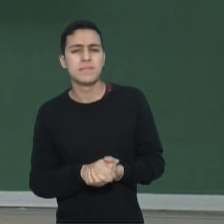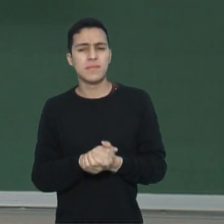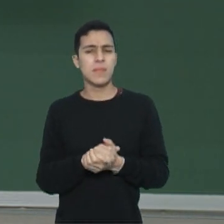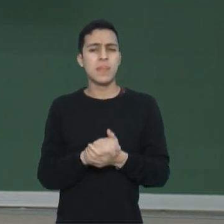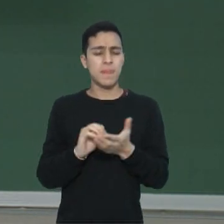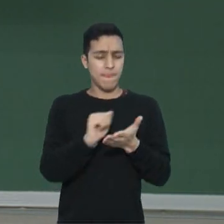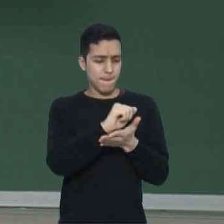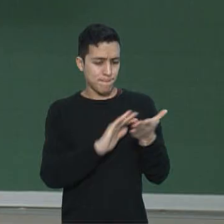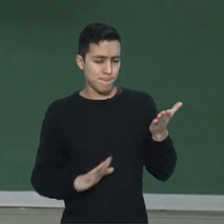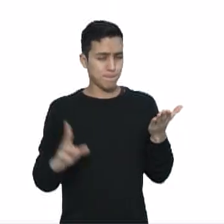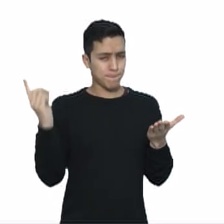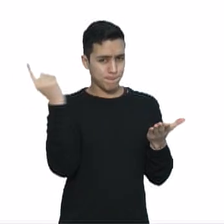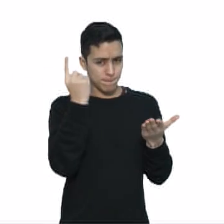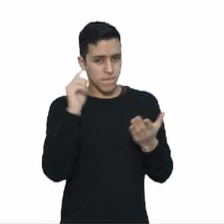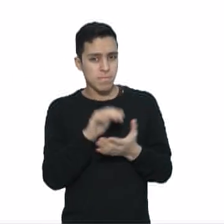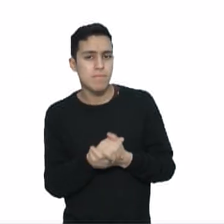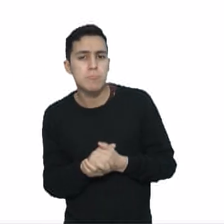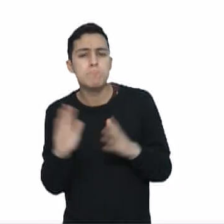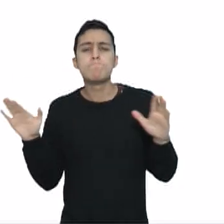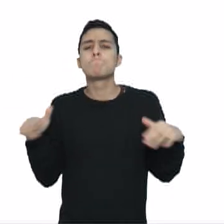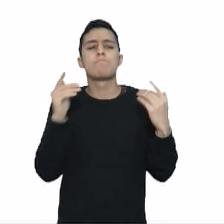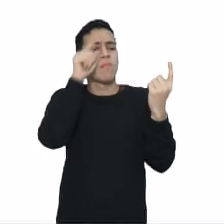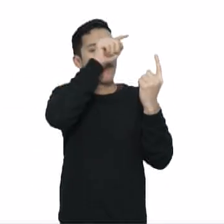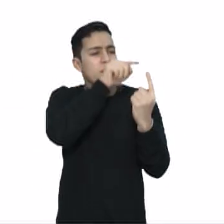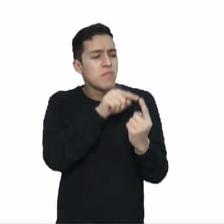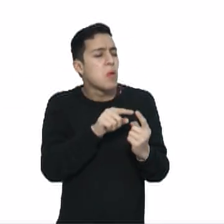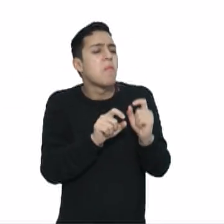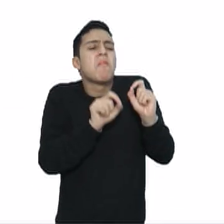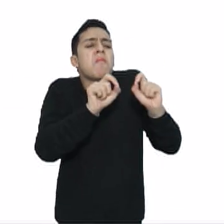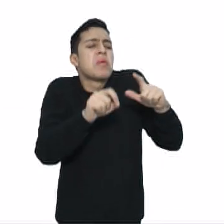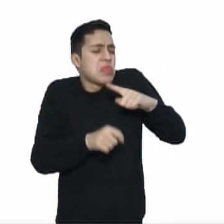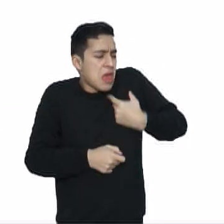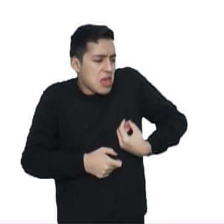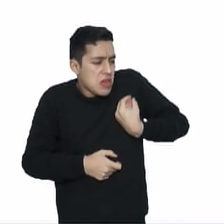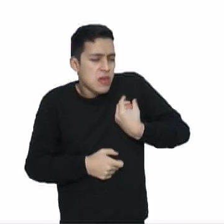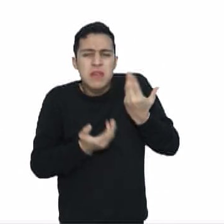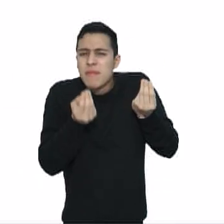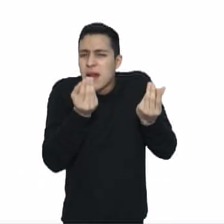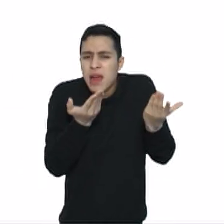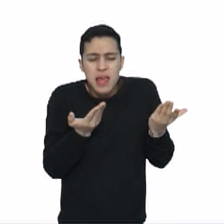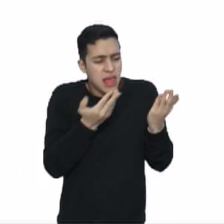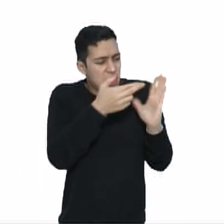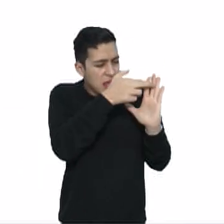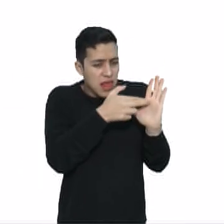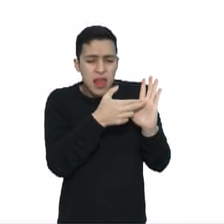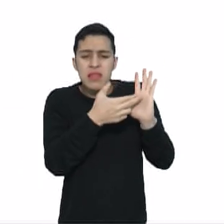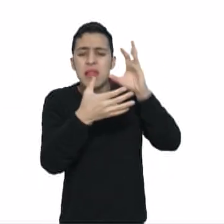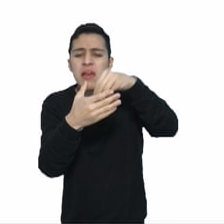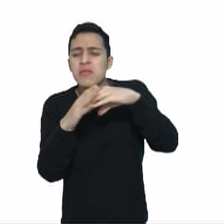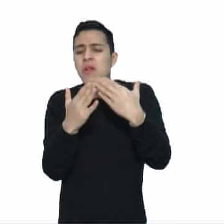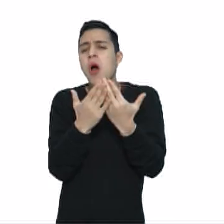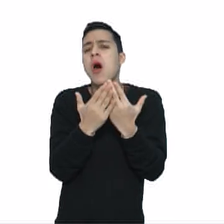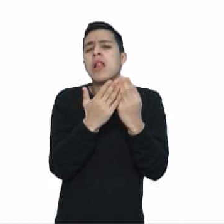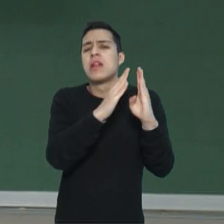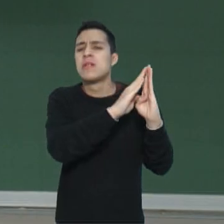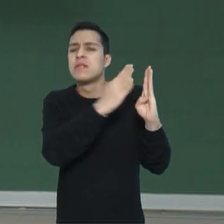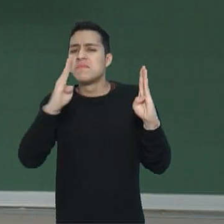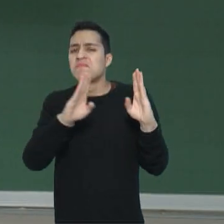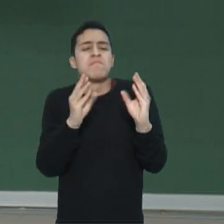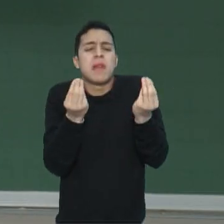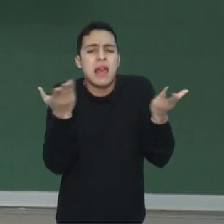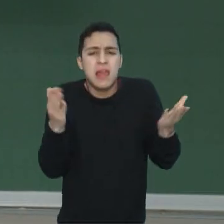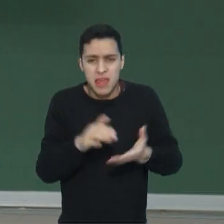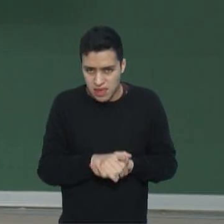Exercício de número 1. Qual o objetivo de haver um regulamento para uma biblioteca escolar? Pense,